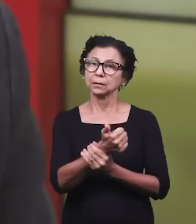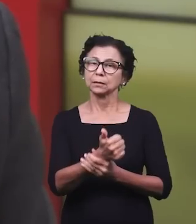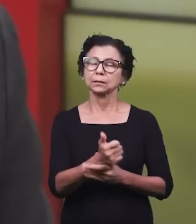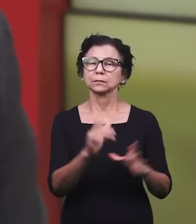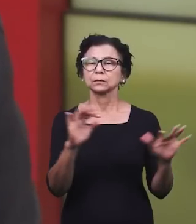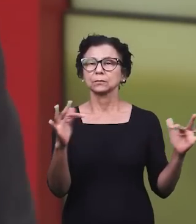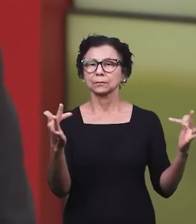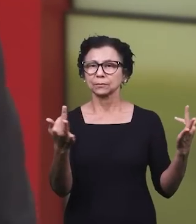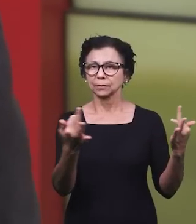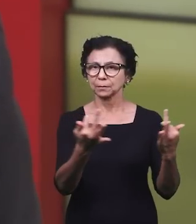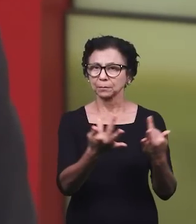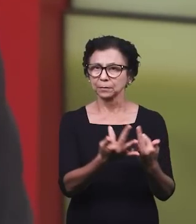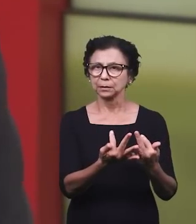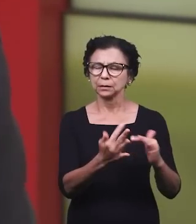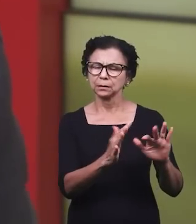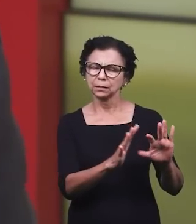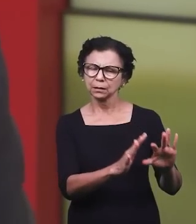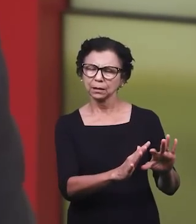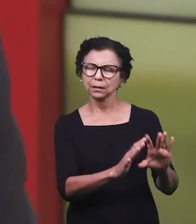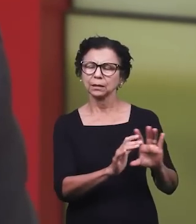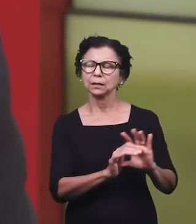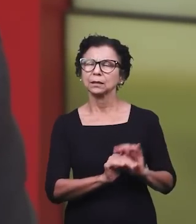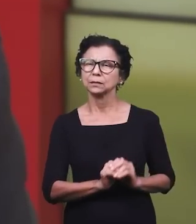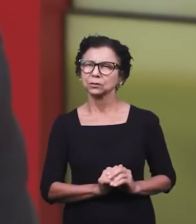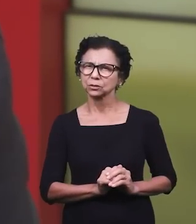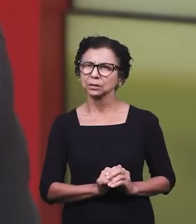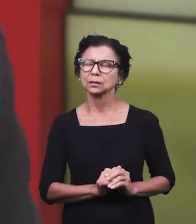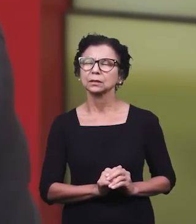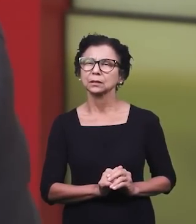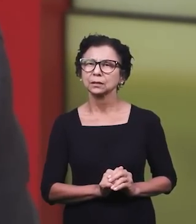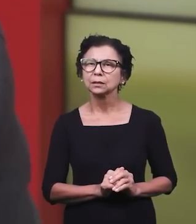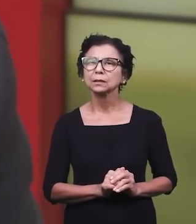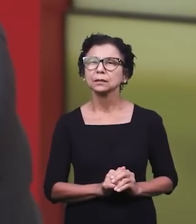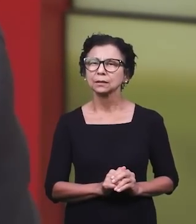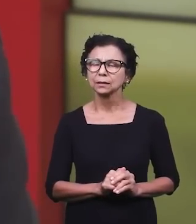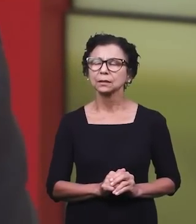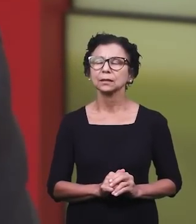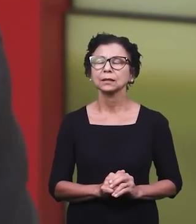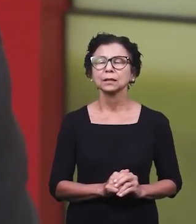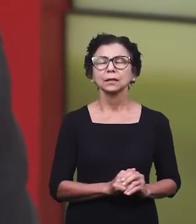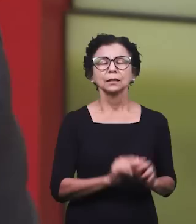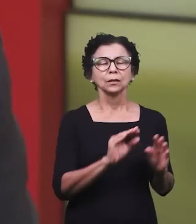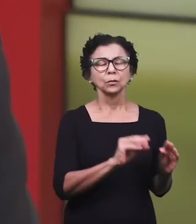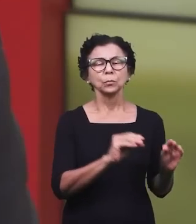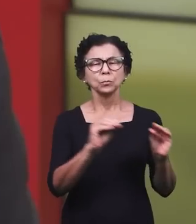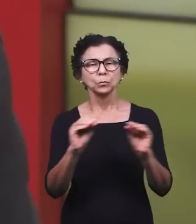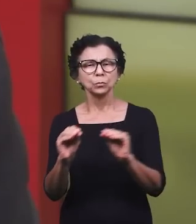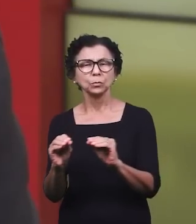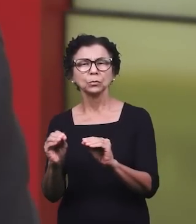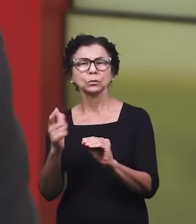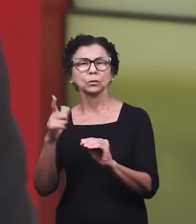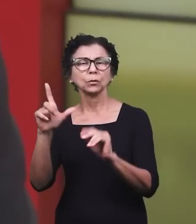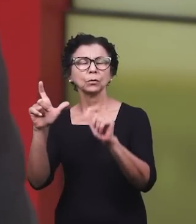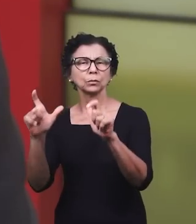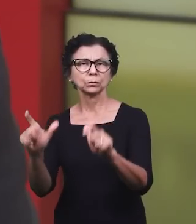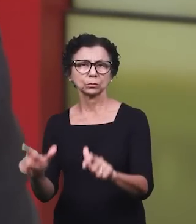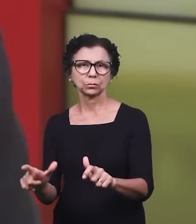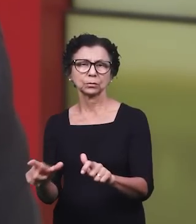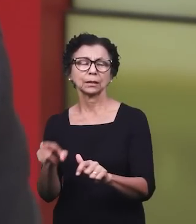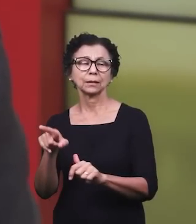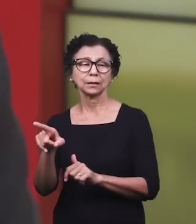tudo aquilo que havia construído, mostrando que o valor que Deus tinha para o projeto na vida dele era muito